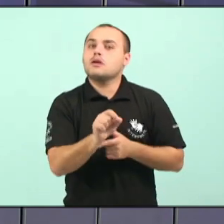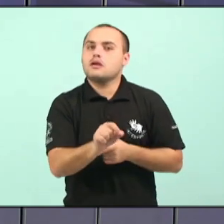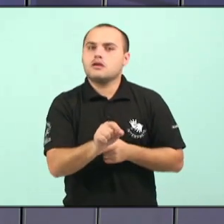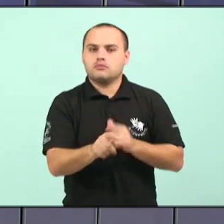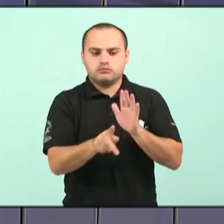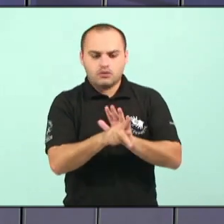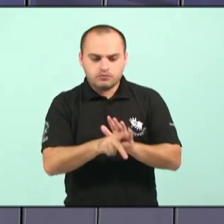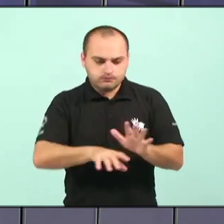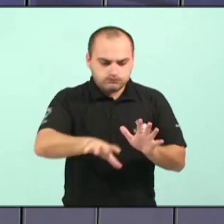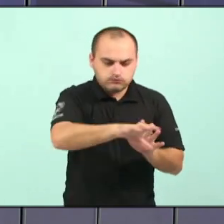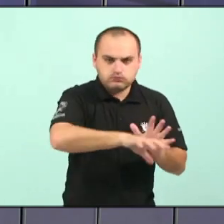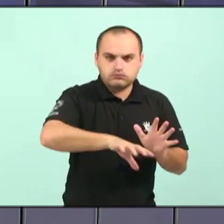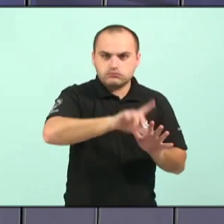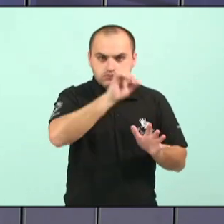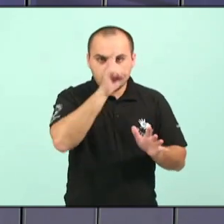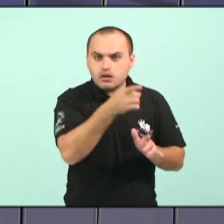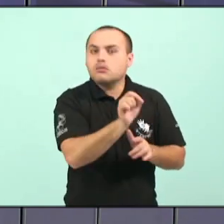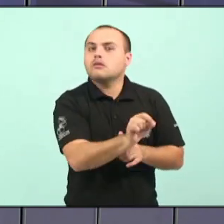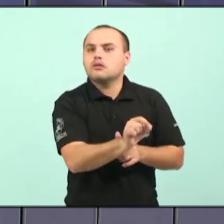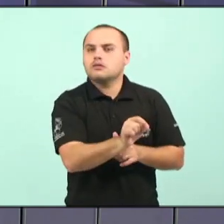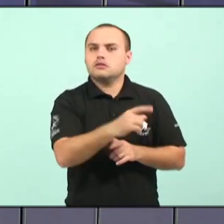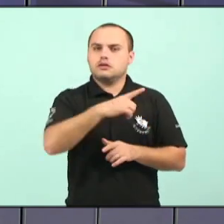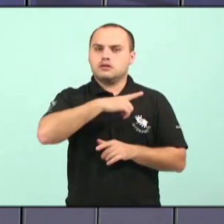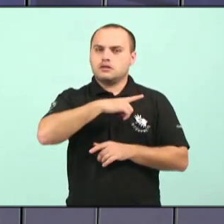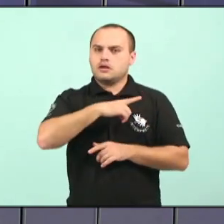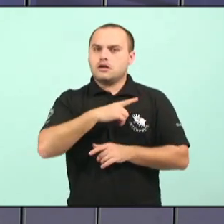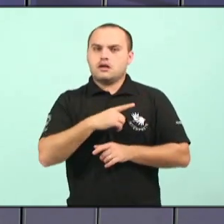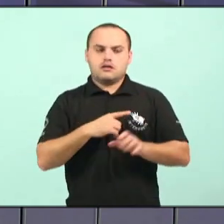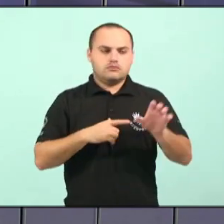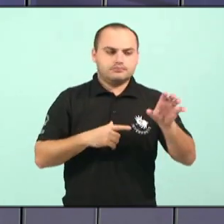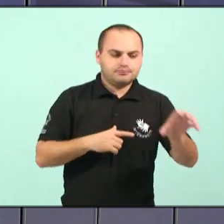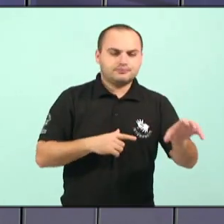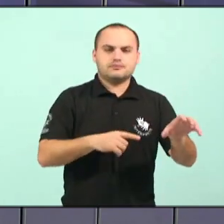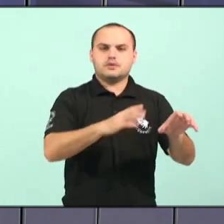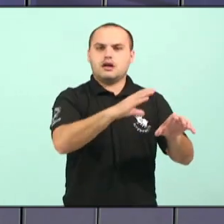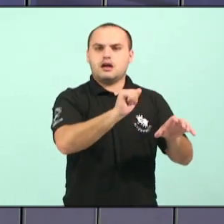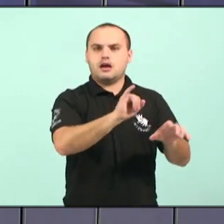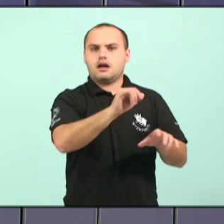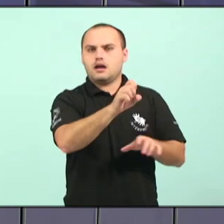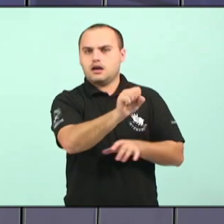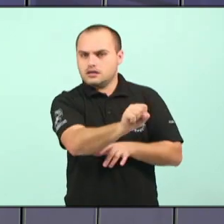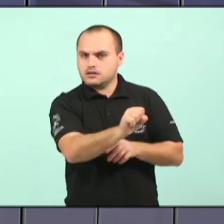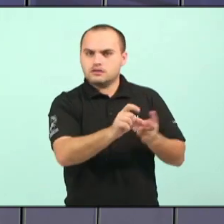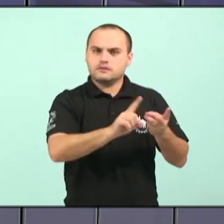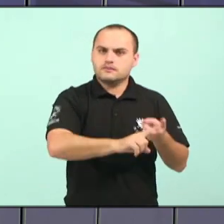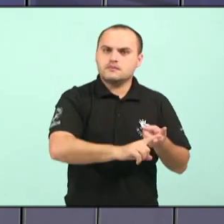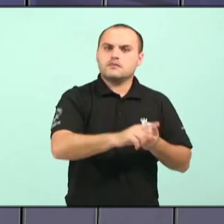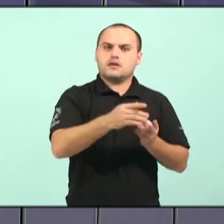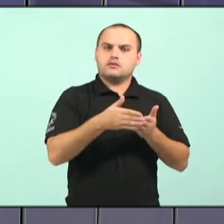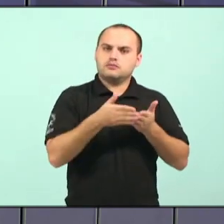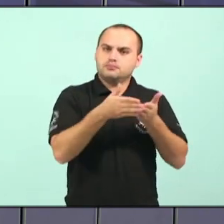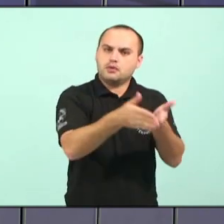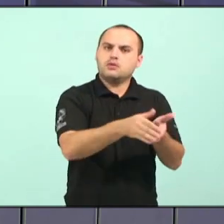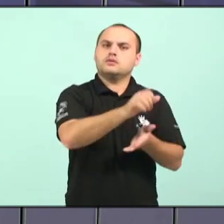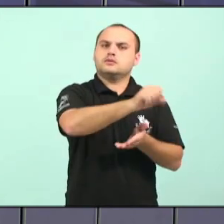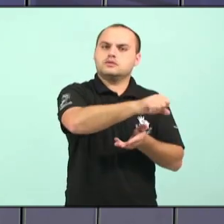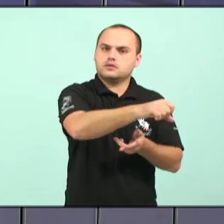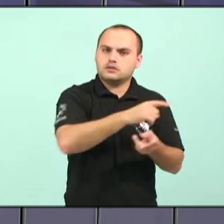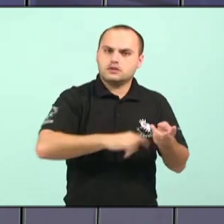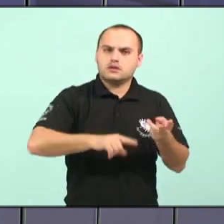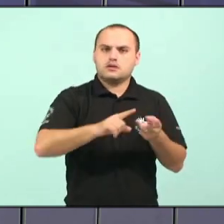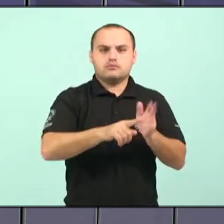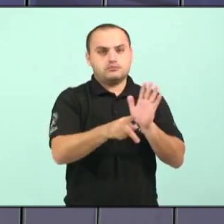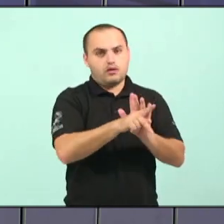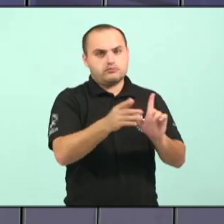áreas de domínio, né, envolve, sim, parte do cais acostável, parte do porto em si, arrendado para